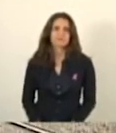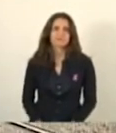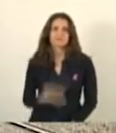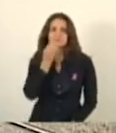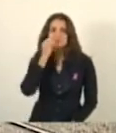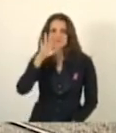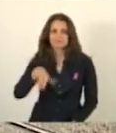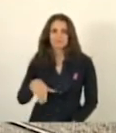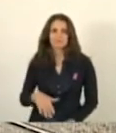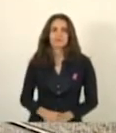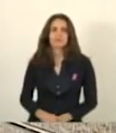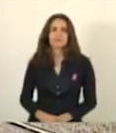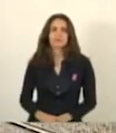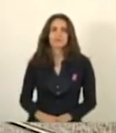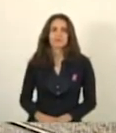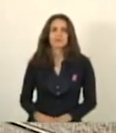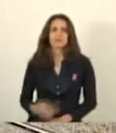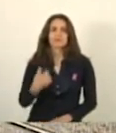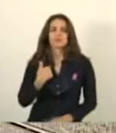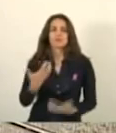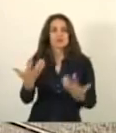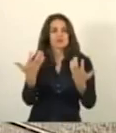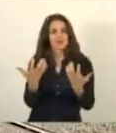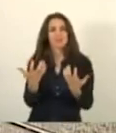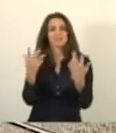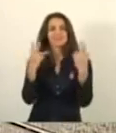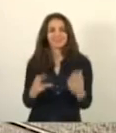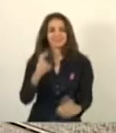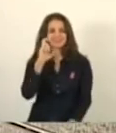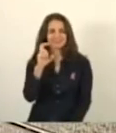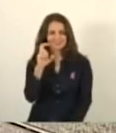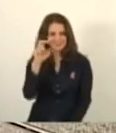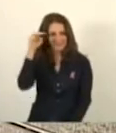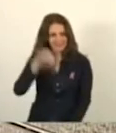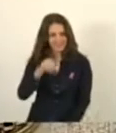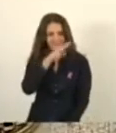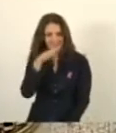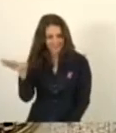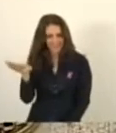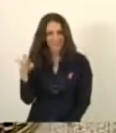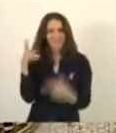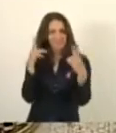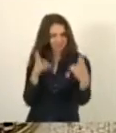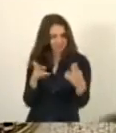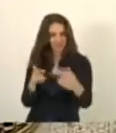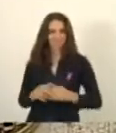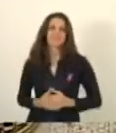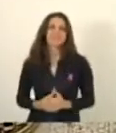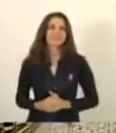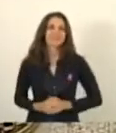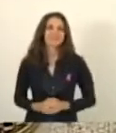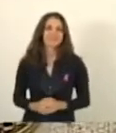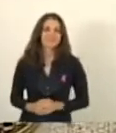Boa tarde. Eu quero usar os mesmos 5 minutos e meio, deputado Dari, tá? O mesmo relógio.